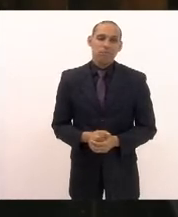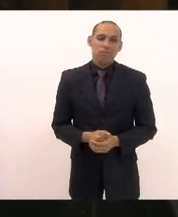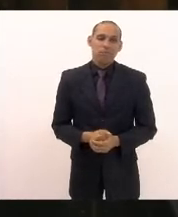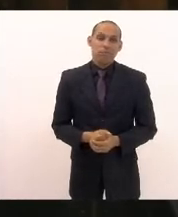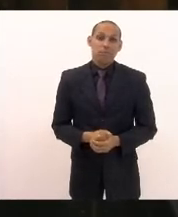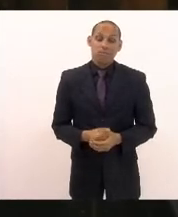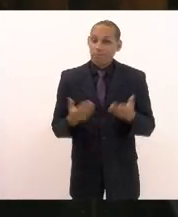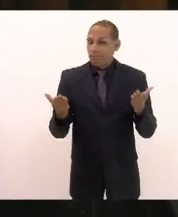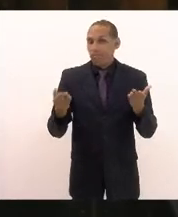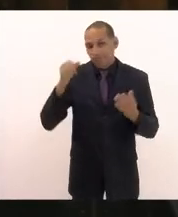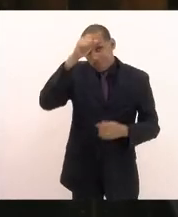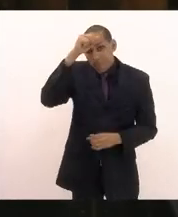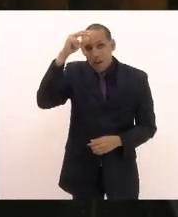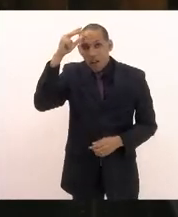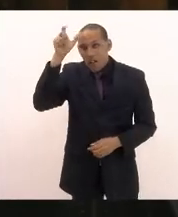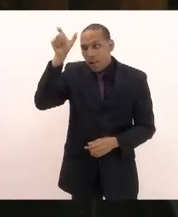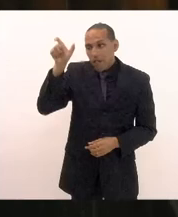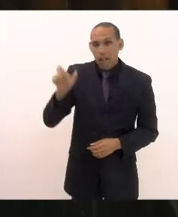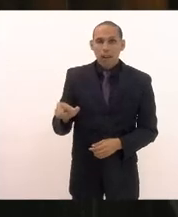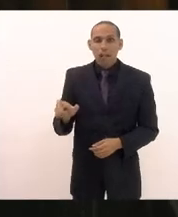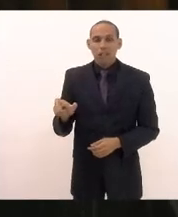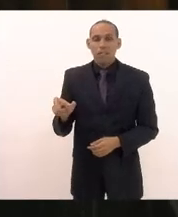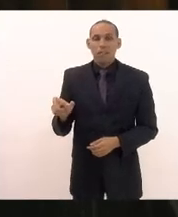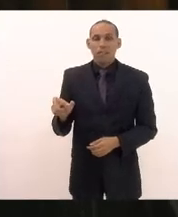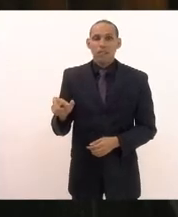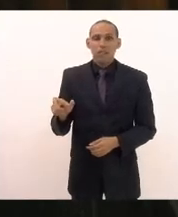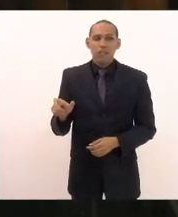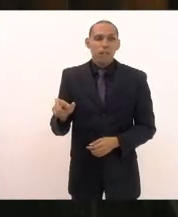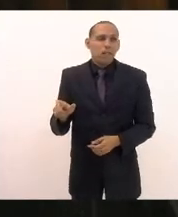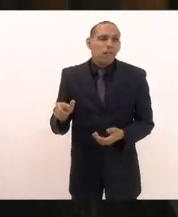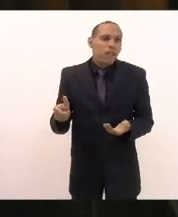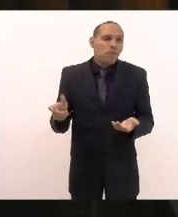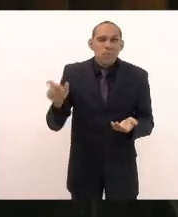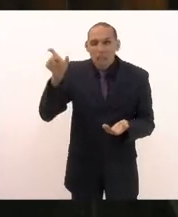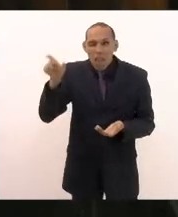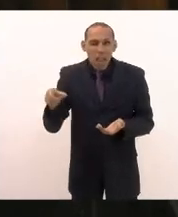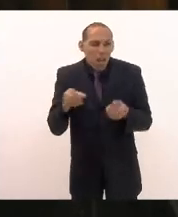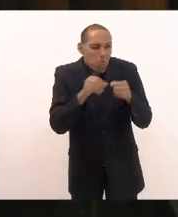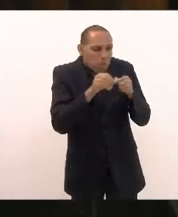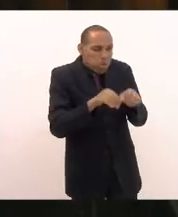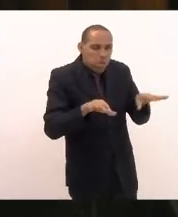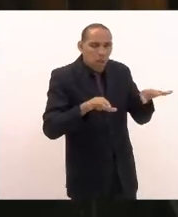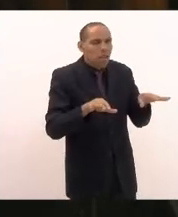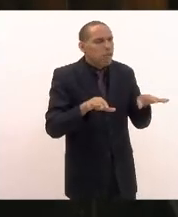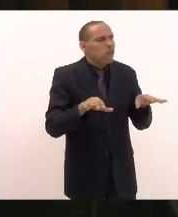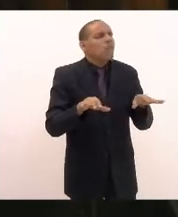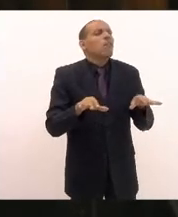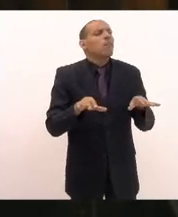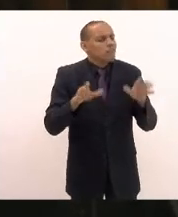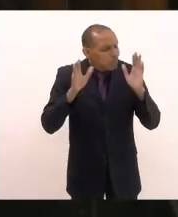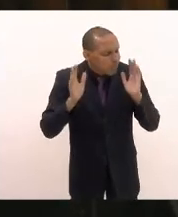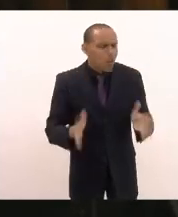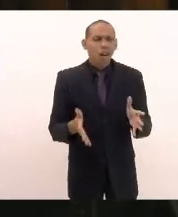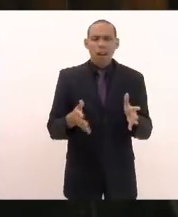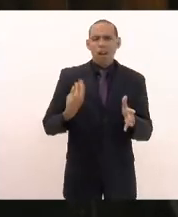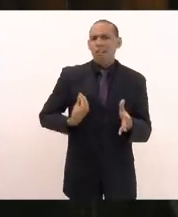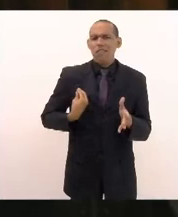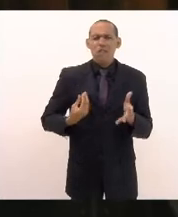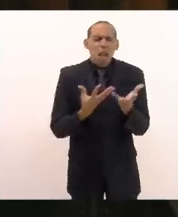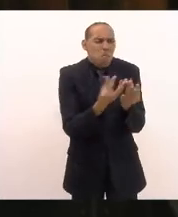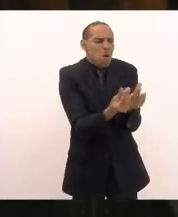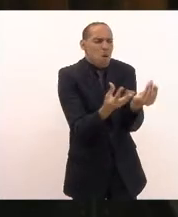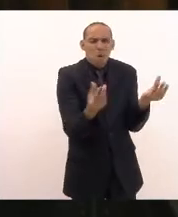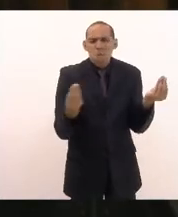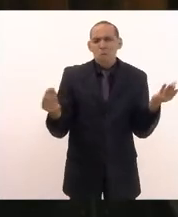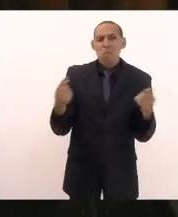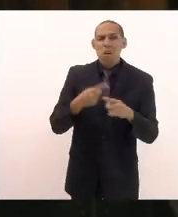Esse prefeito, ele não é que ele vá prejudicar, ele já prejudicou a vida de muitas pessoas